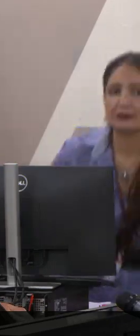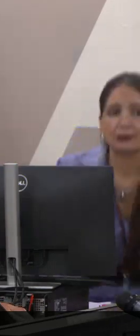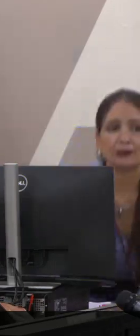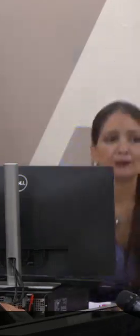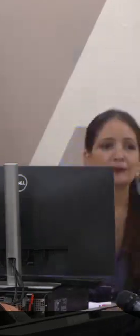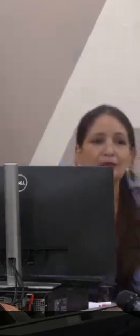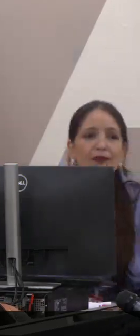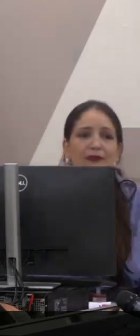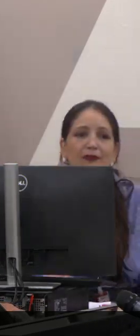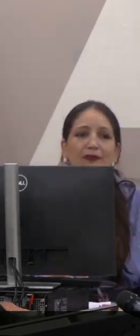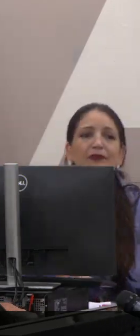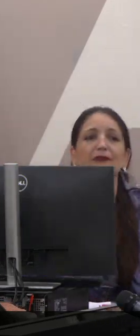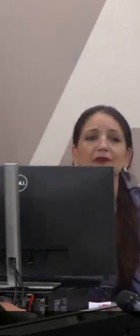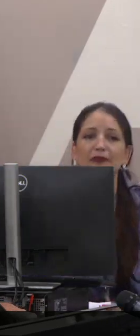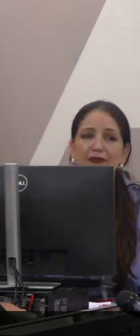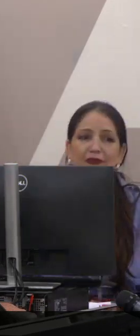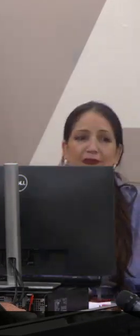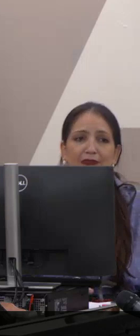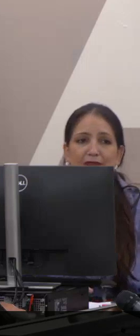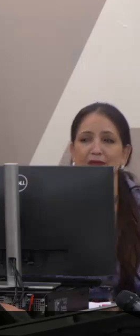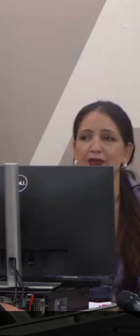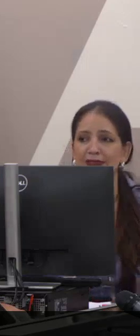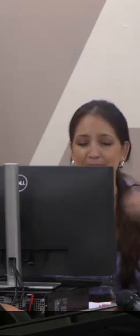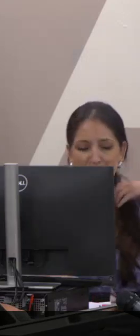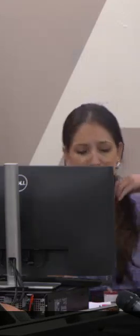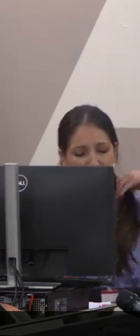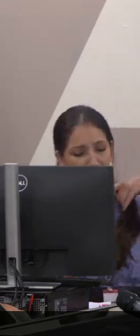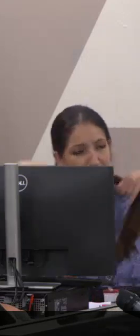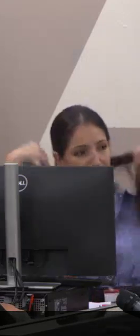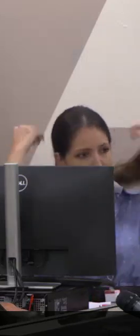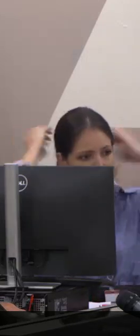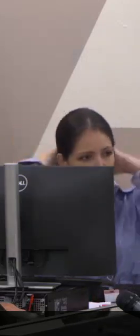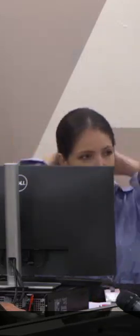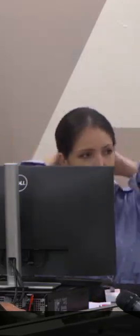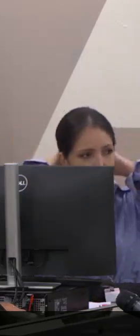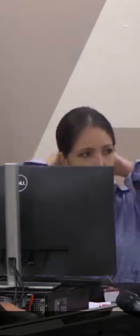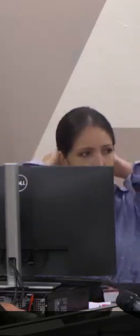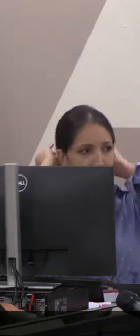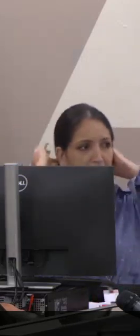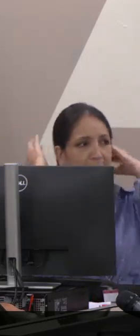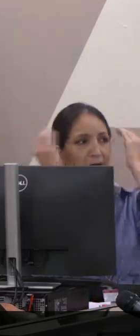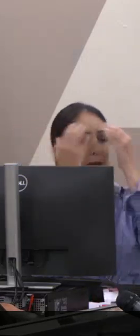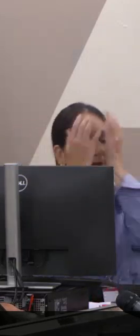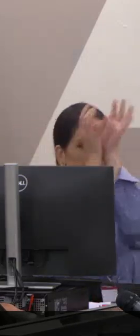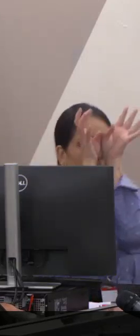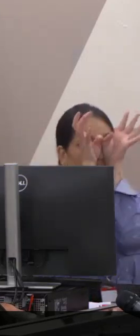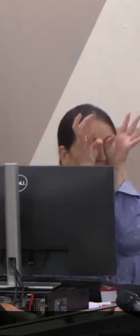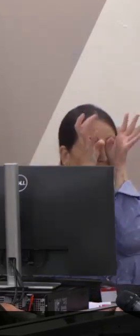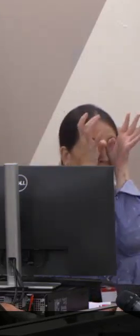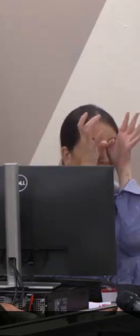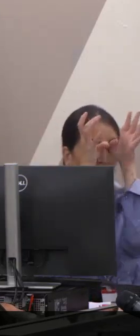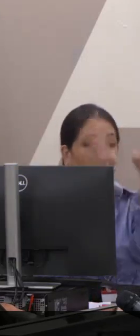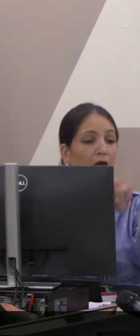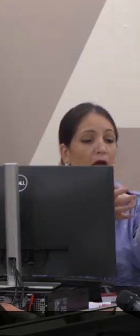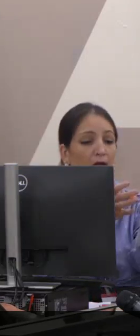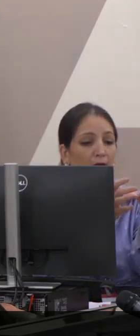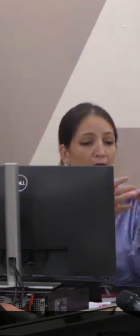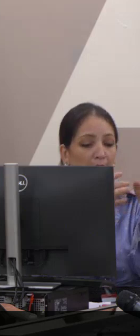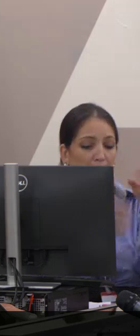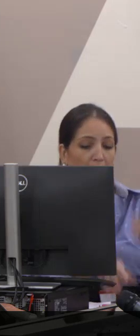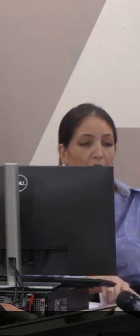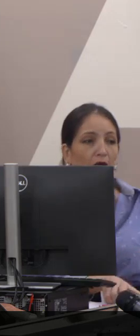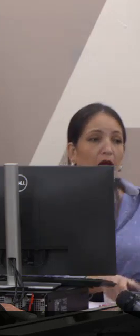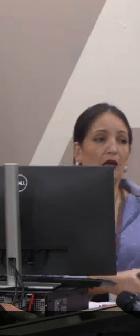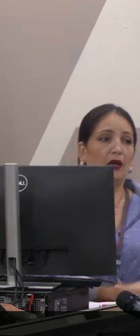com o processo contra a cata no início desse ano e o meu tratamento ele ele começou